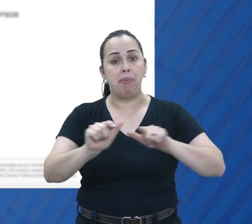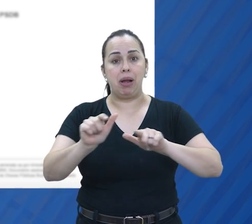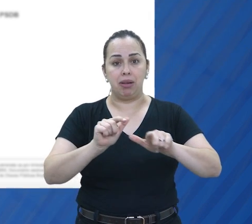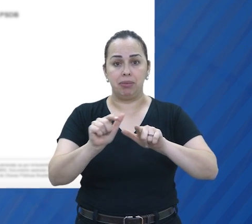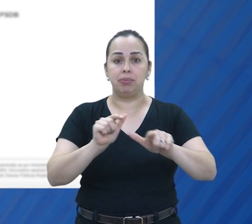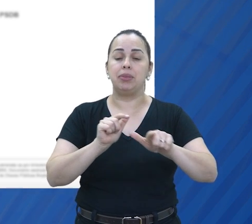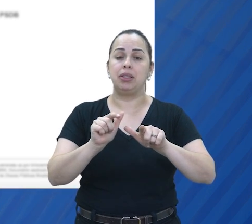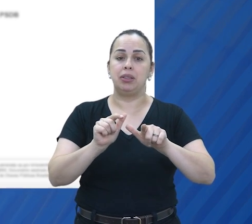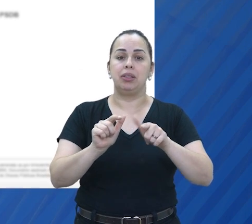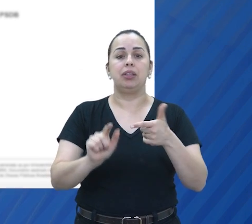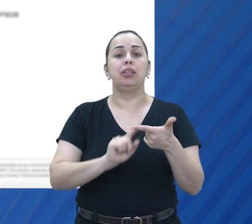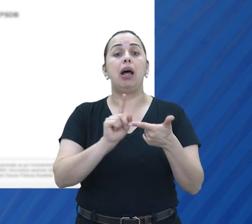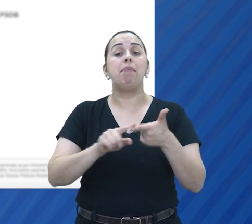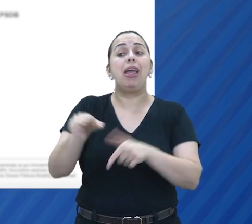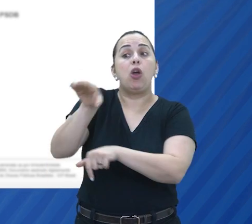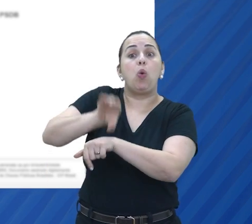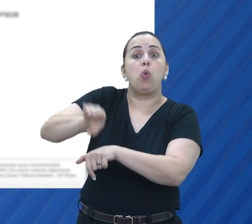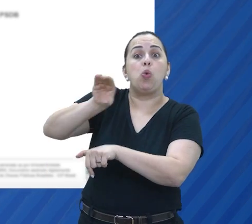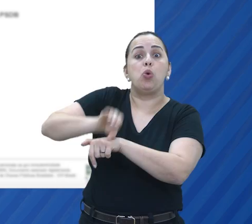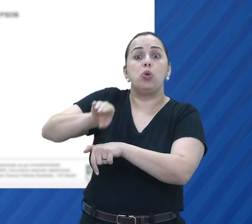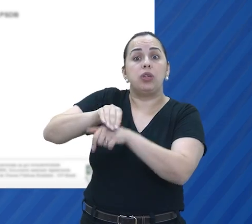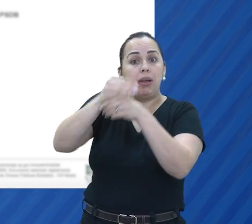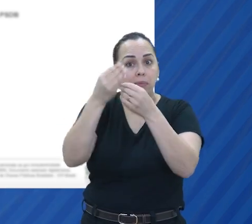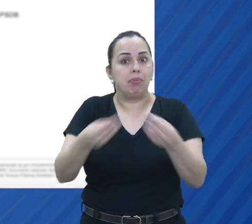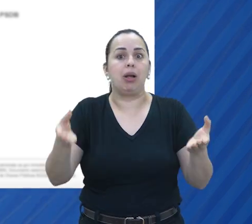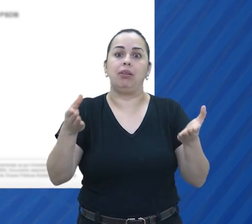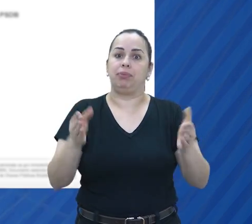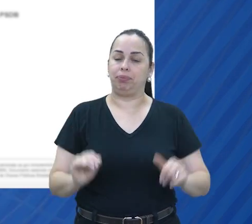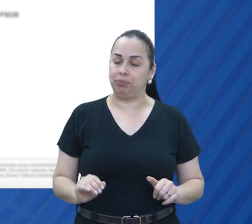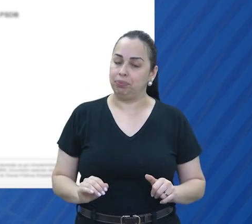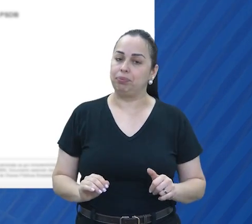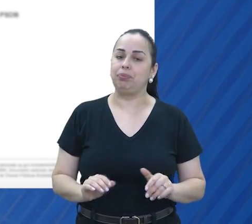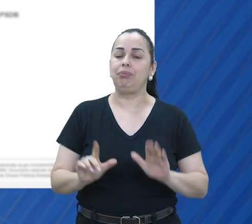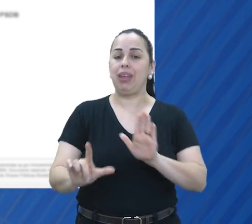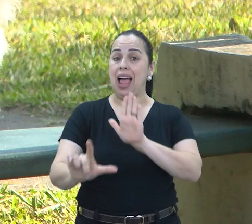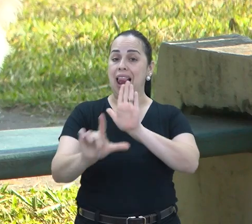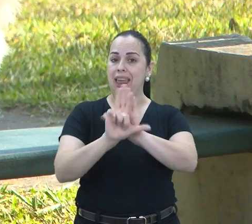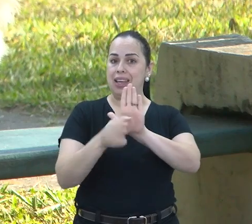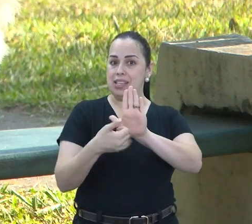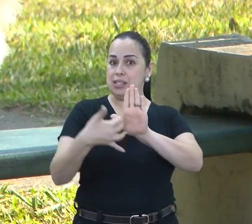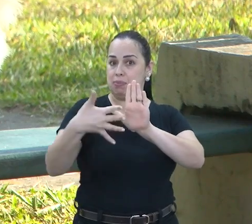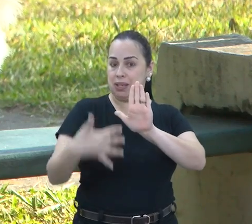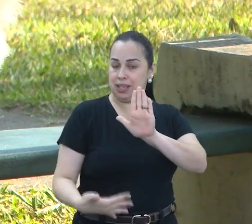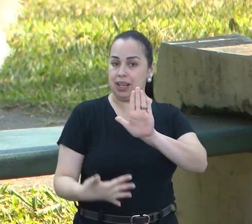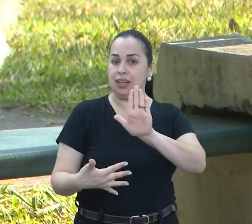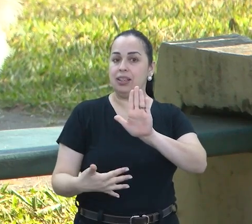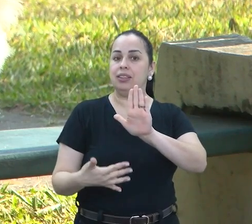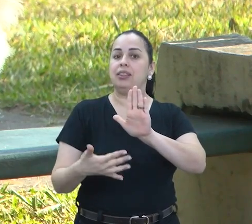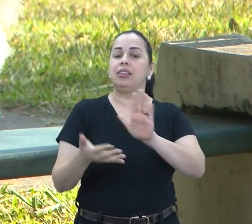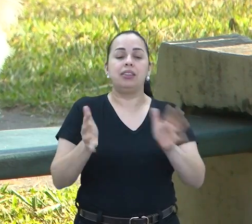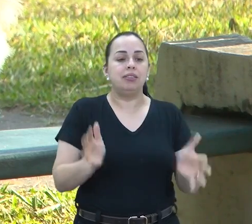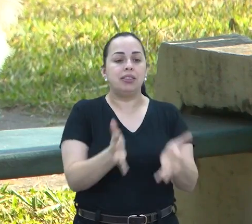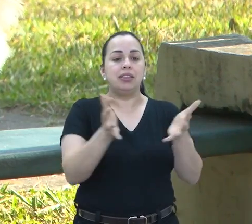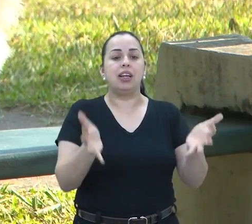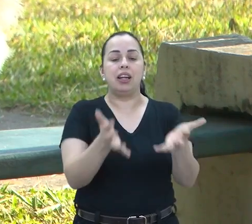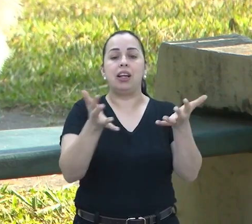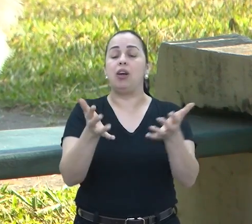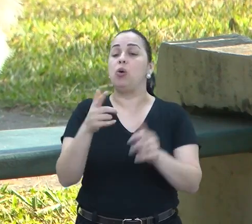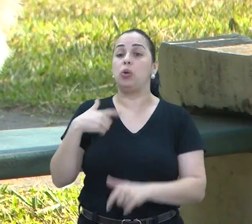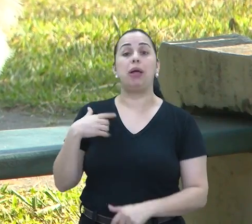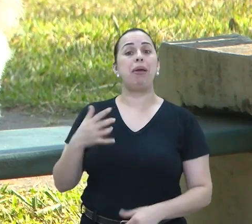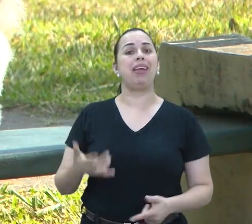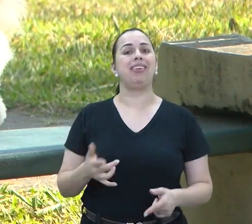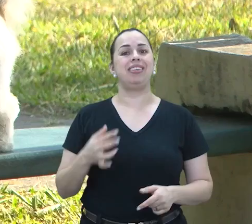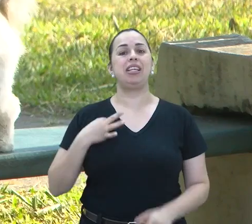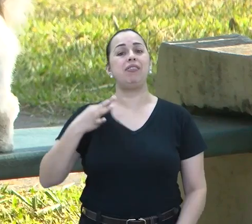disponíveis para empregos e cursos de capacitação. A lei ainda pretende criar incentivos ao trabalho